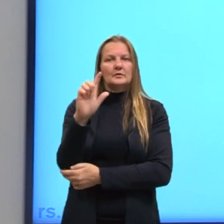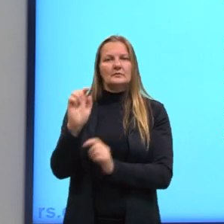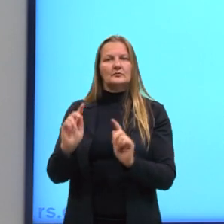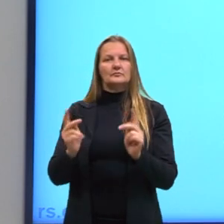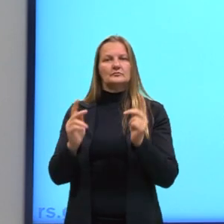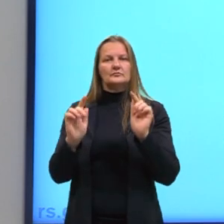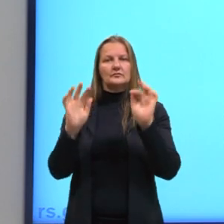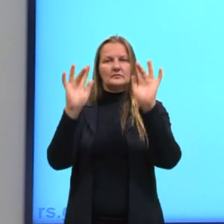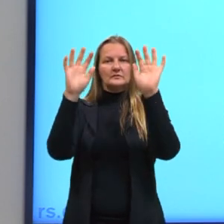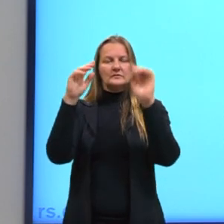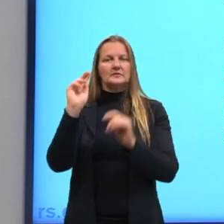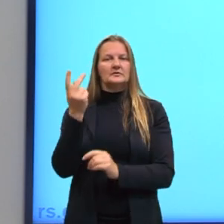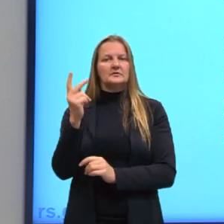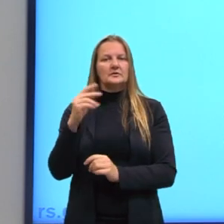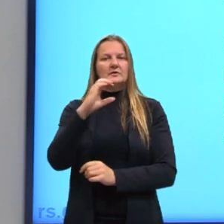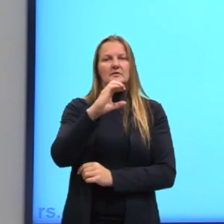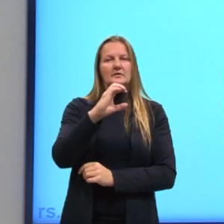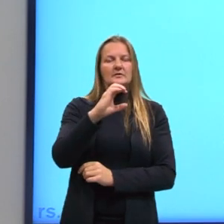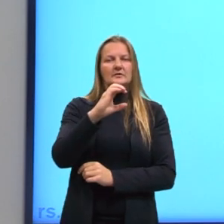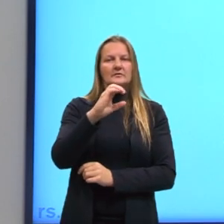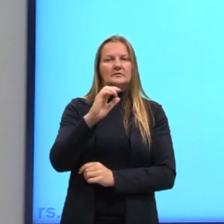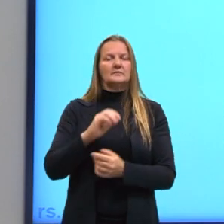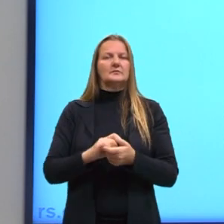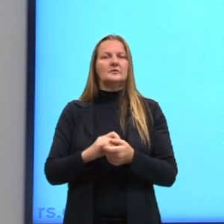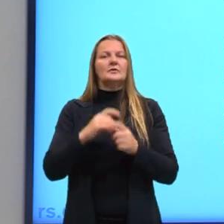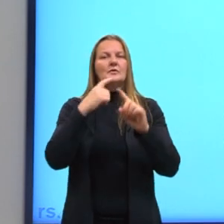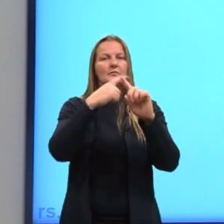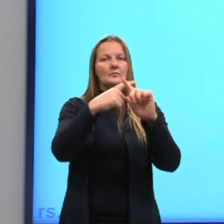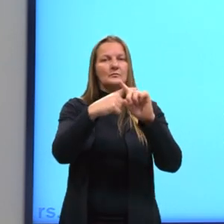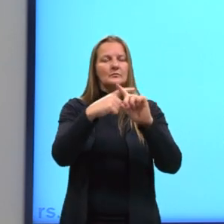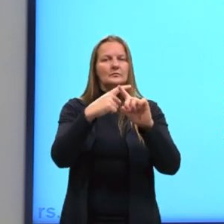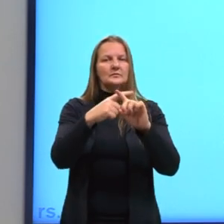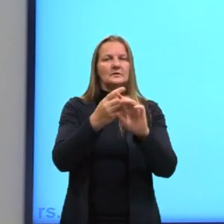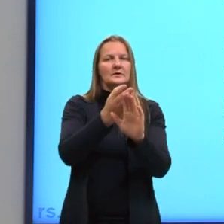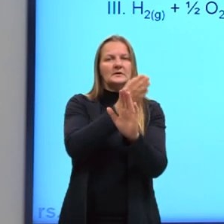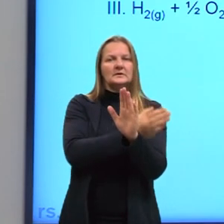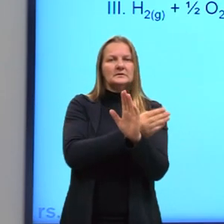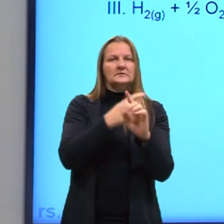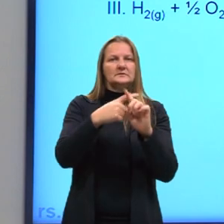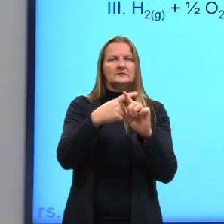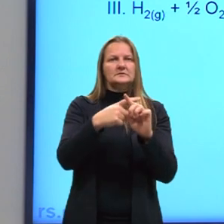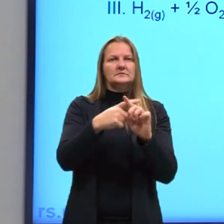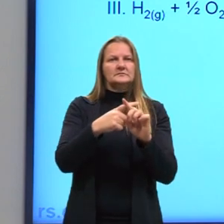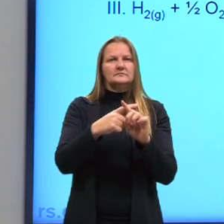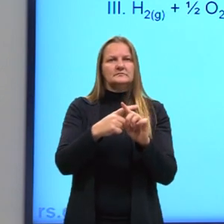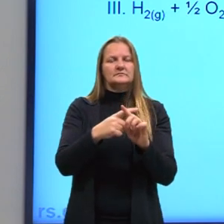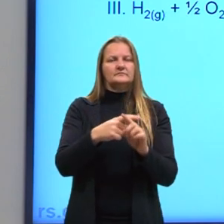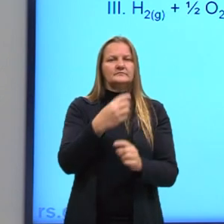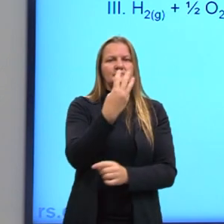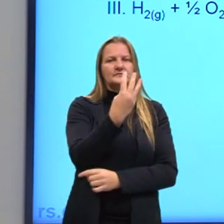hidrogênio e de carbono grafite e multiplicando que antes era